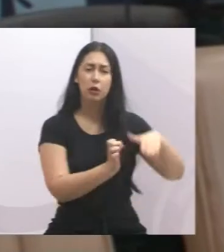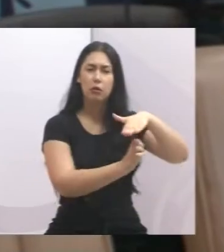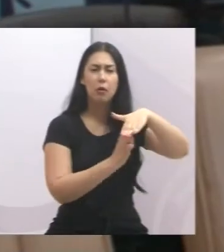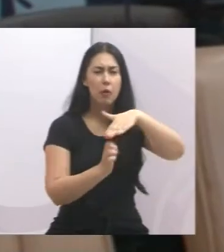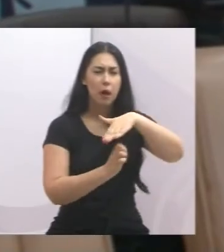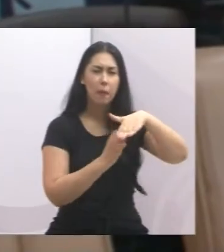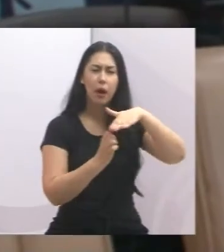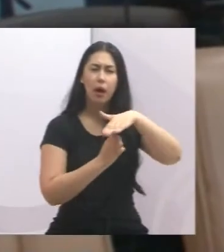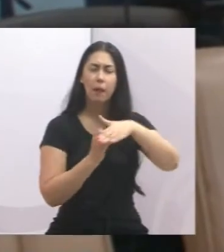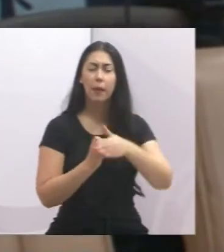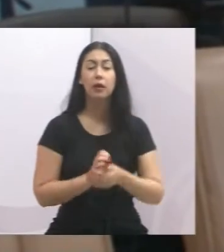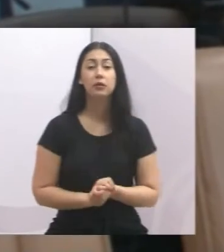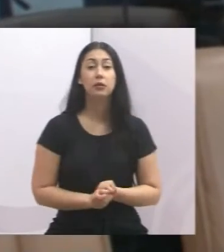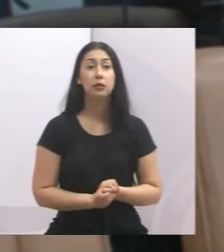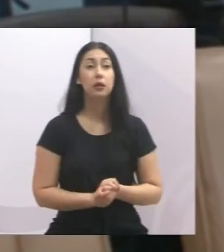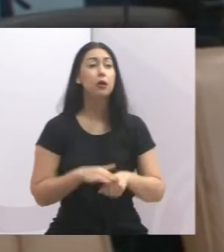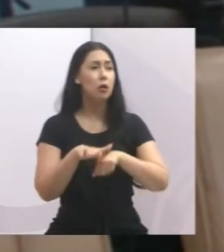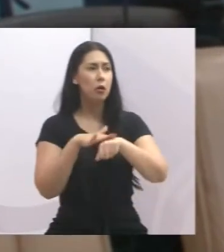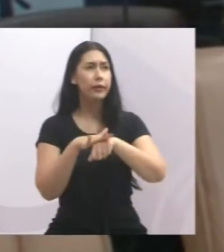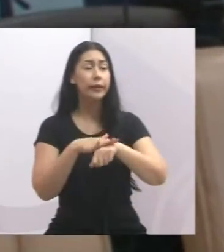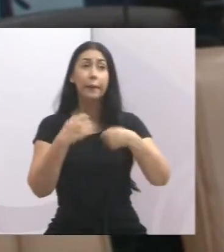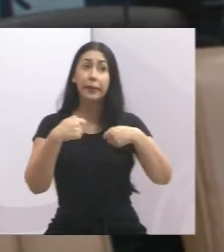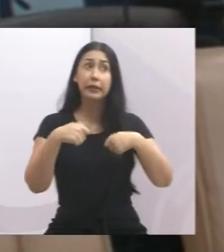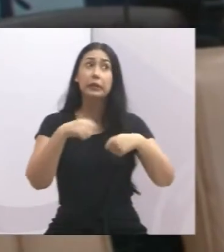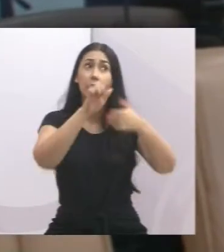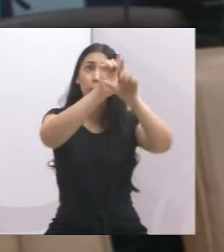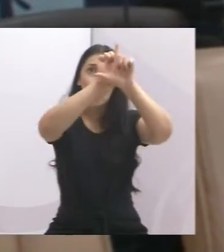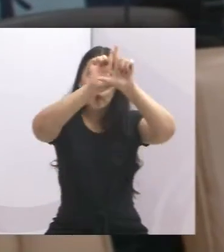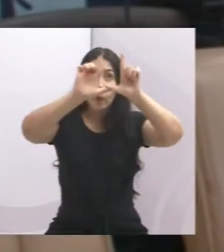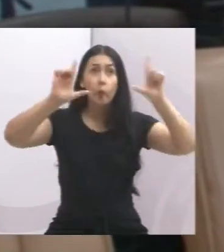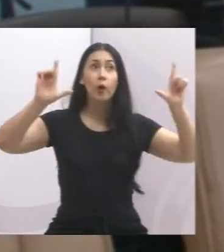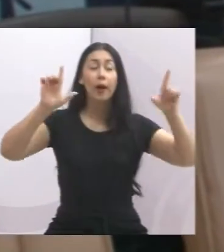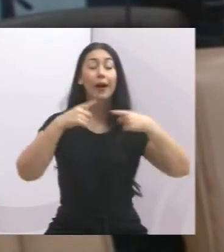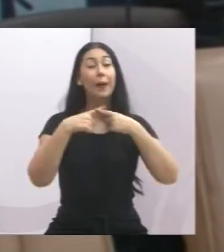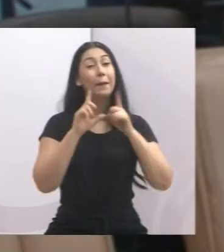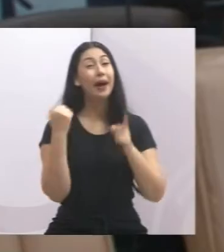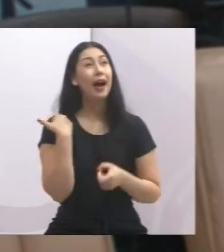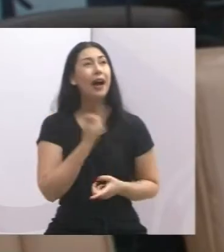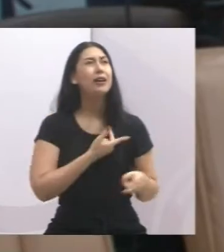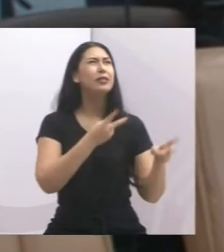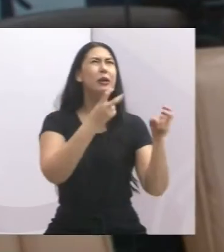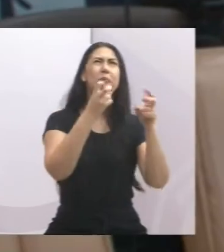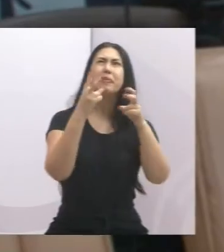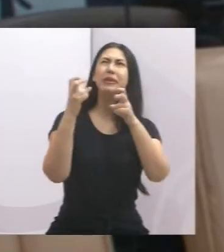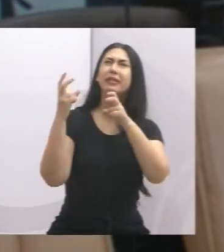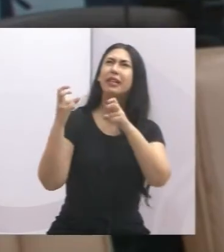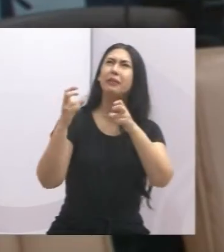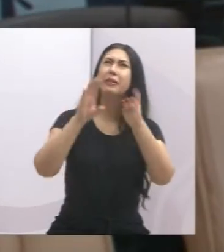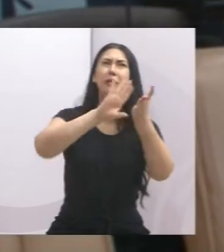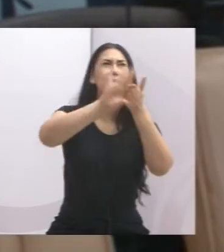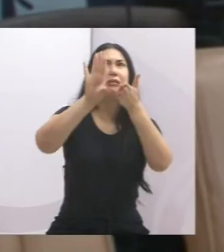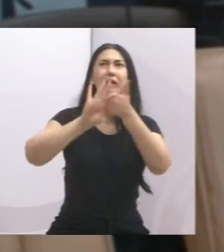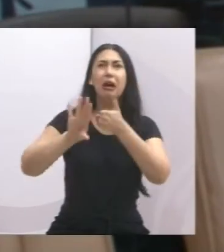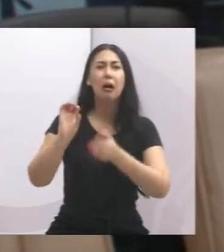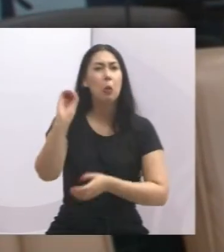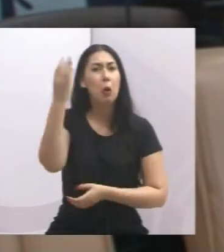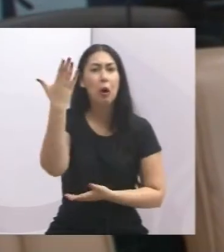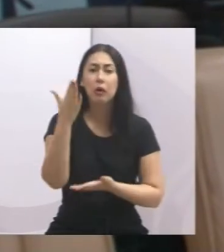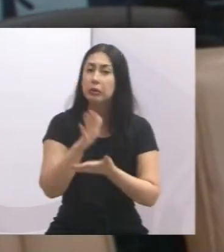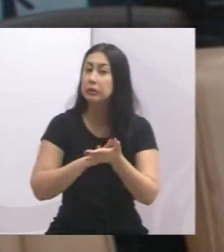telefonia e internet para estar limpando a fiação. Só que a gente vê que a retirada desses fios soltos sem identificação não